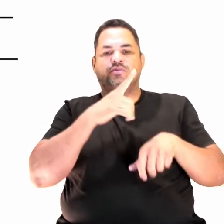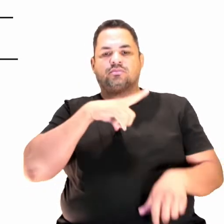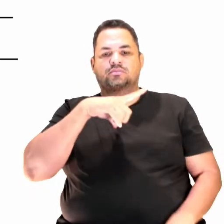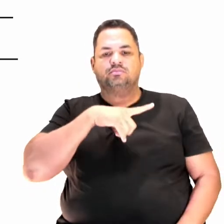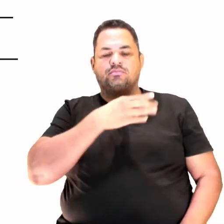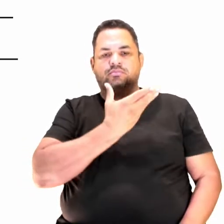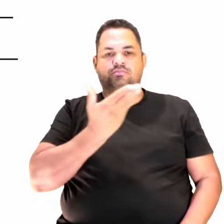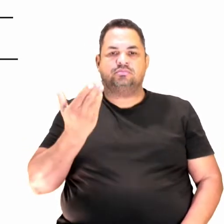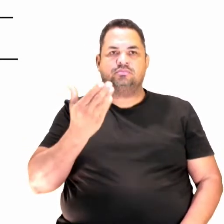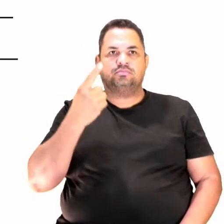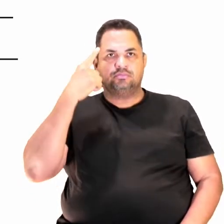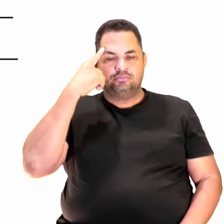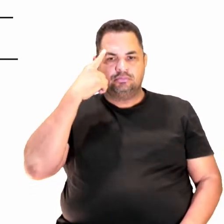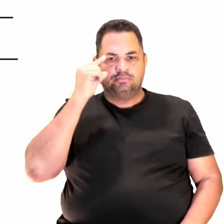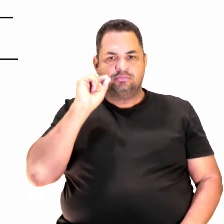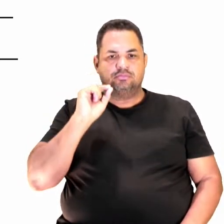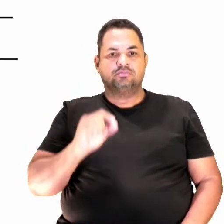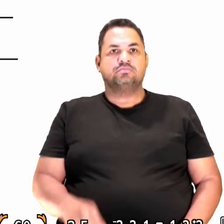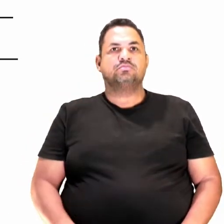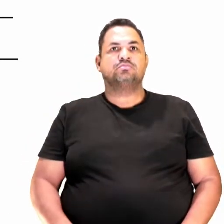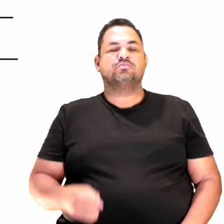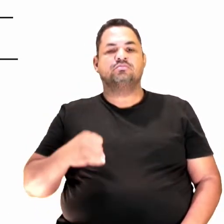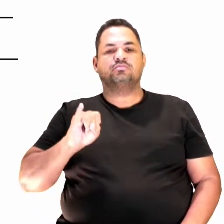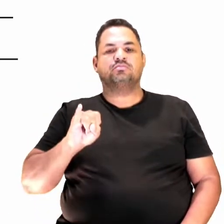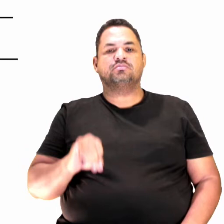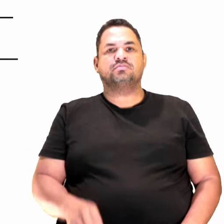aqui, você vai pensando aí se ela é